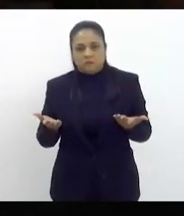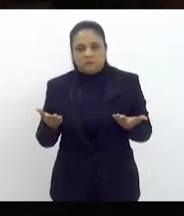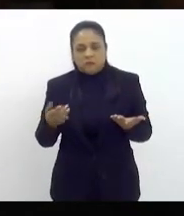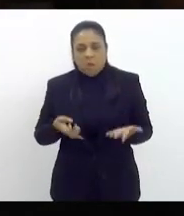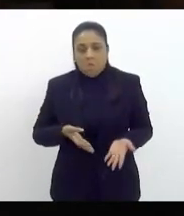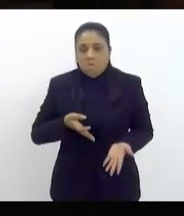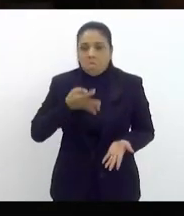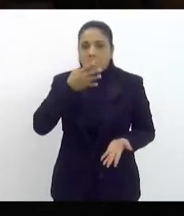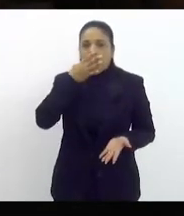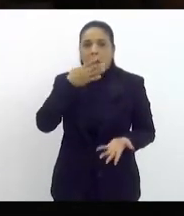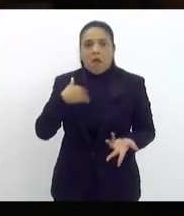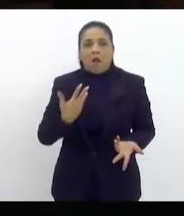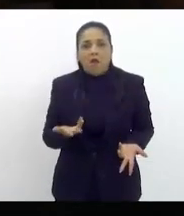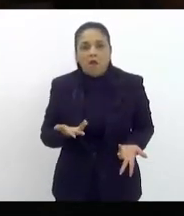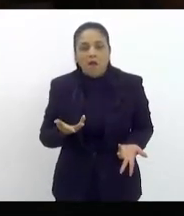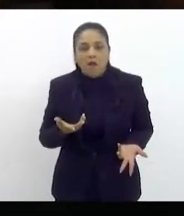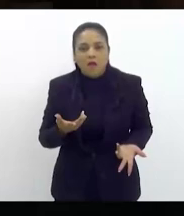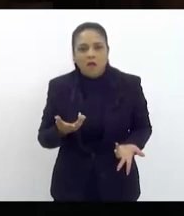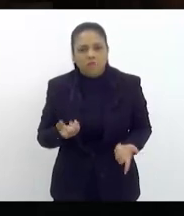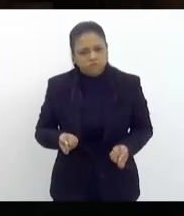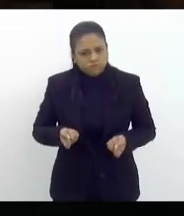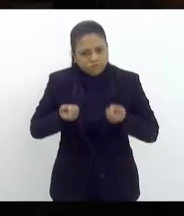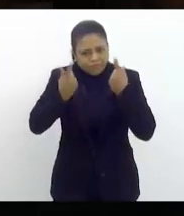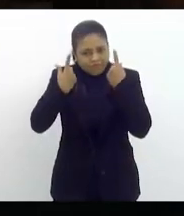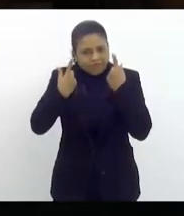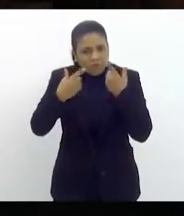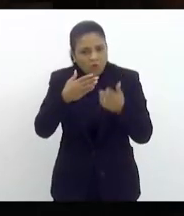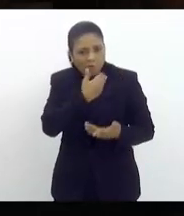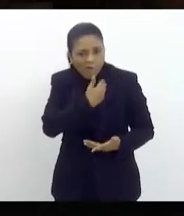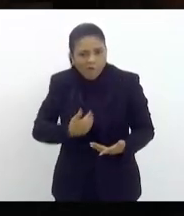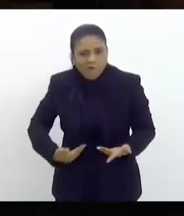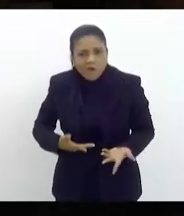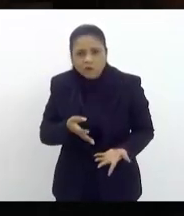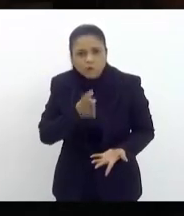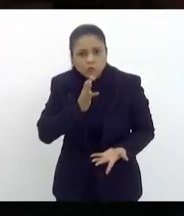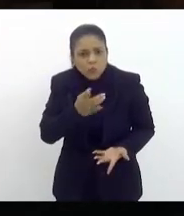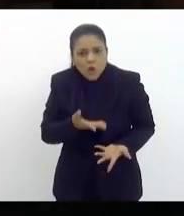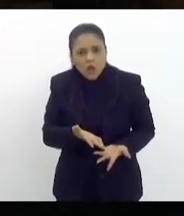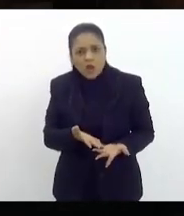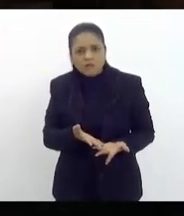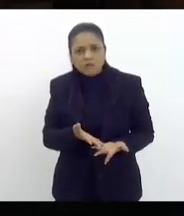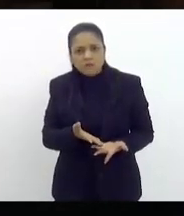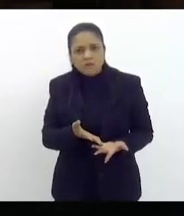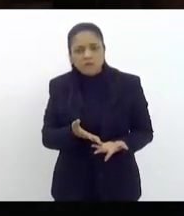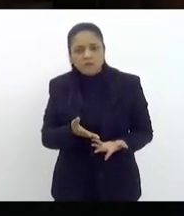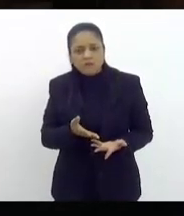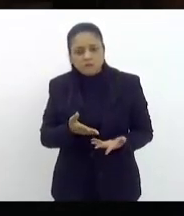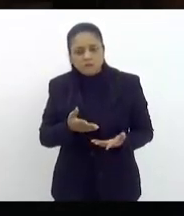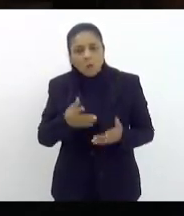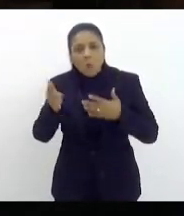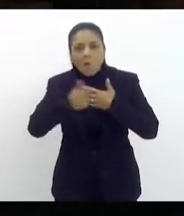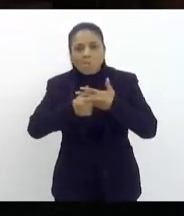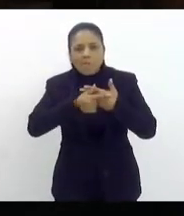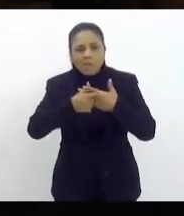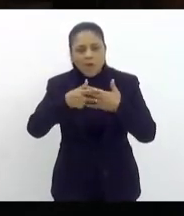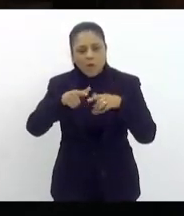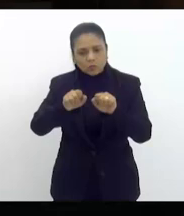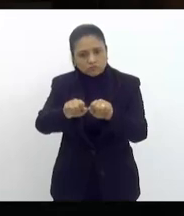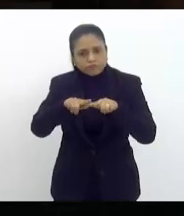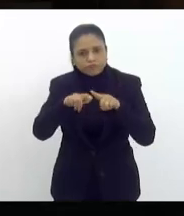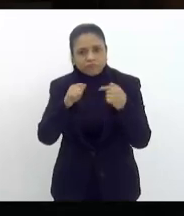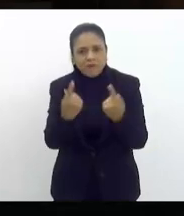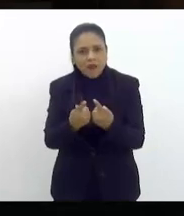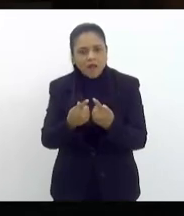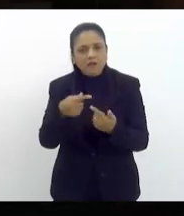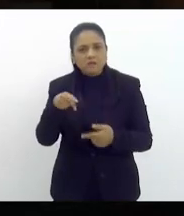estranheza o próprio reconhecimento do governo pelo papel legislativo que essa casa pode ter à frente de